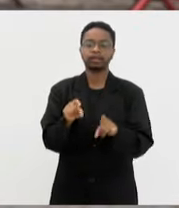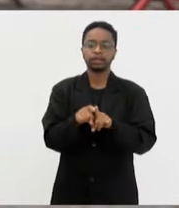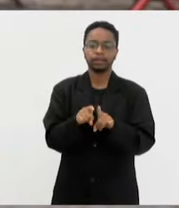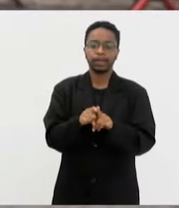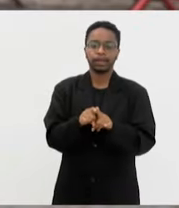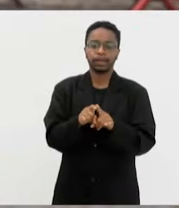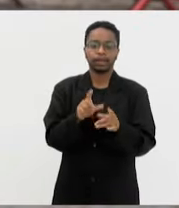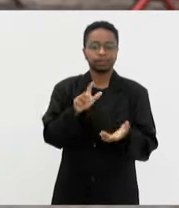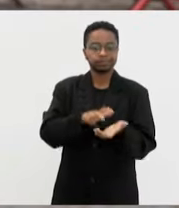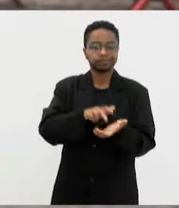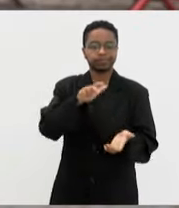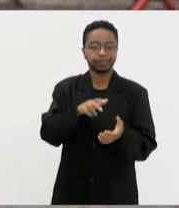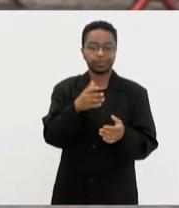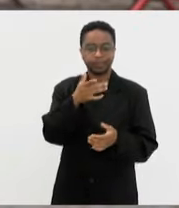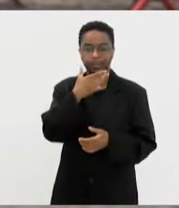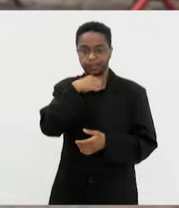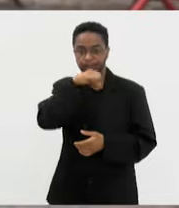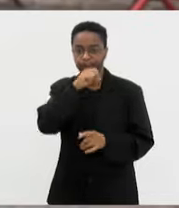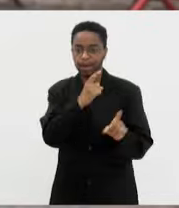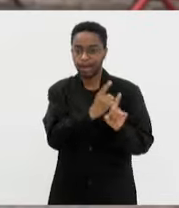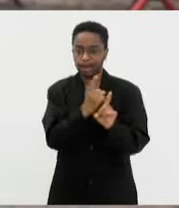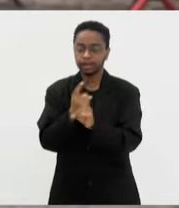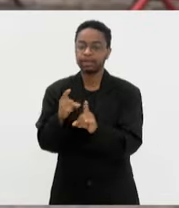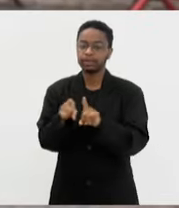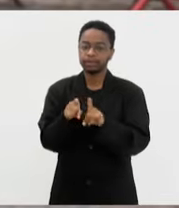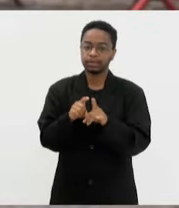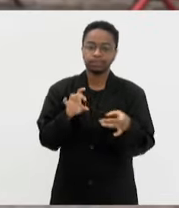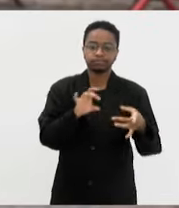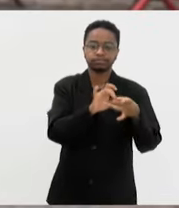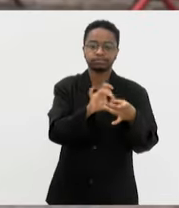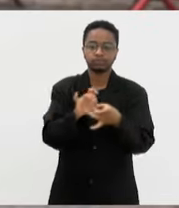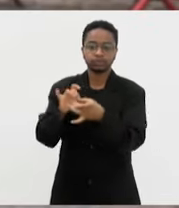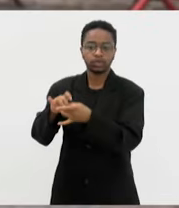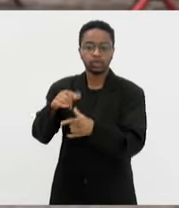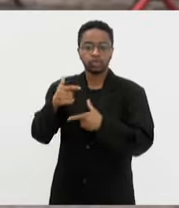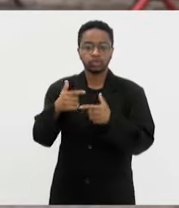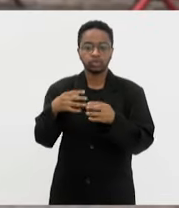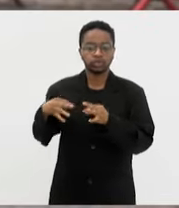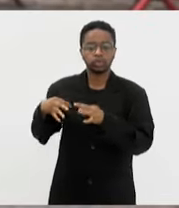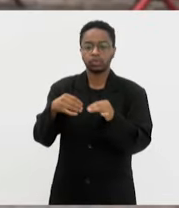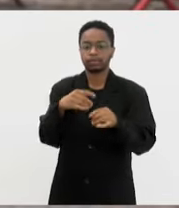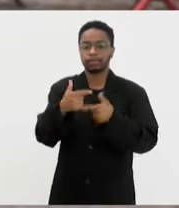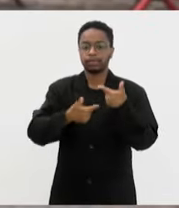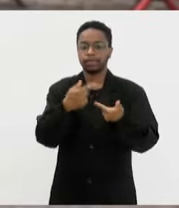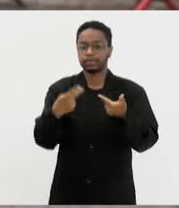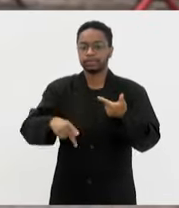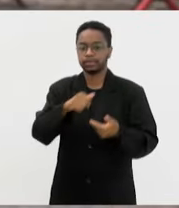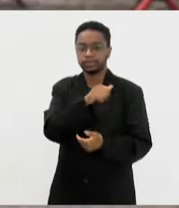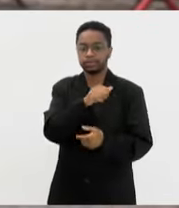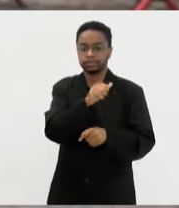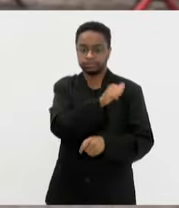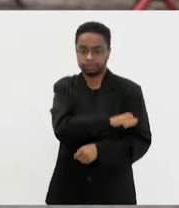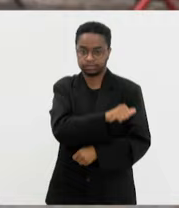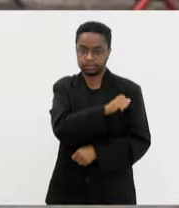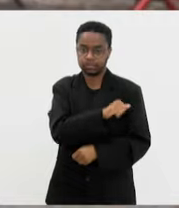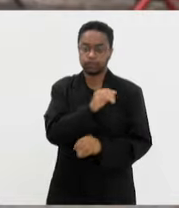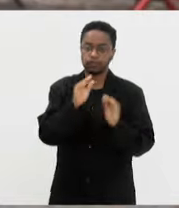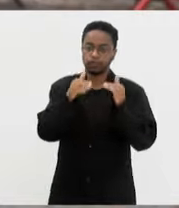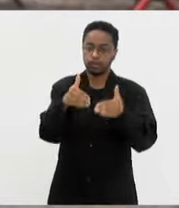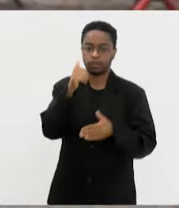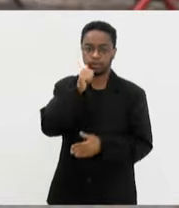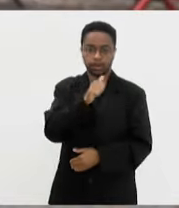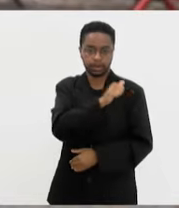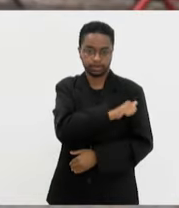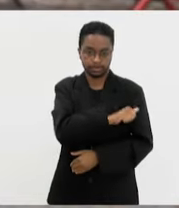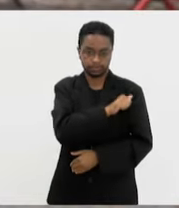e associado aos serviços da Defensoria, todos os serviços prestados pelo Estado às mulheres fluminenses. Né? Muito importante a